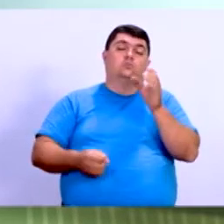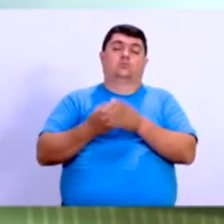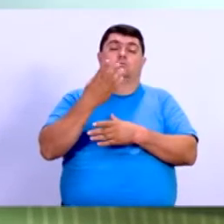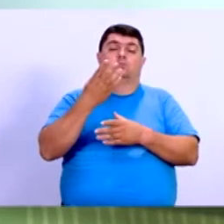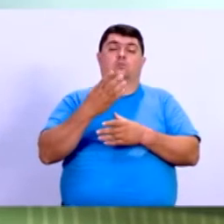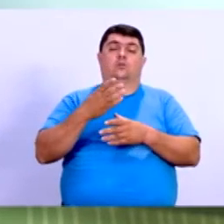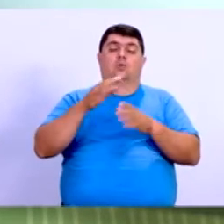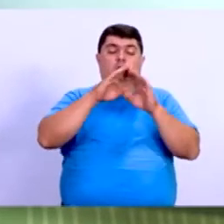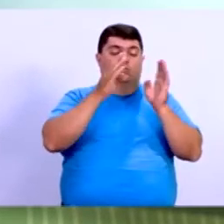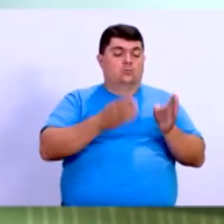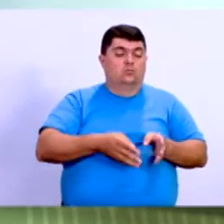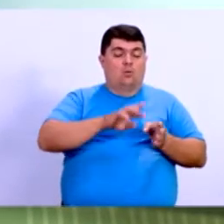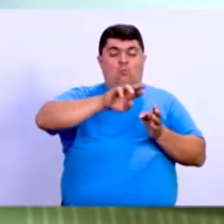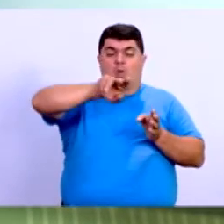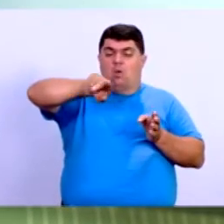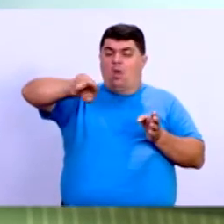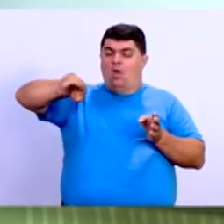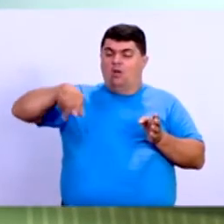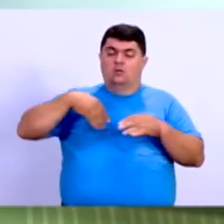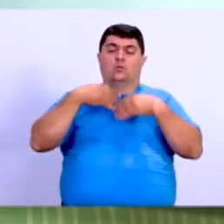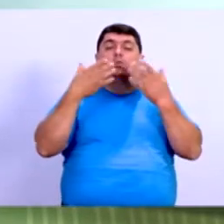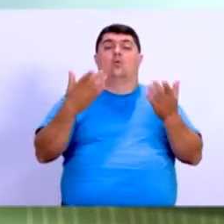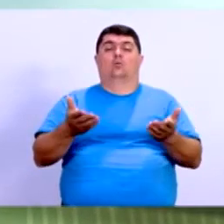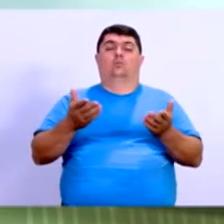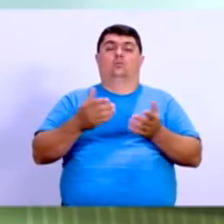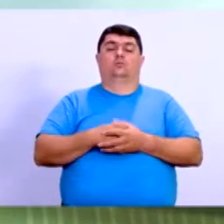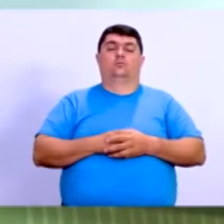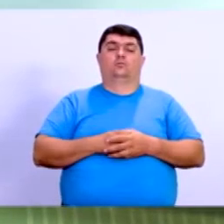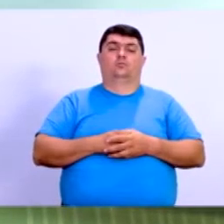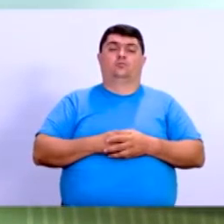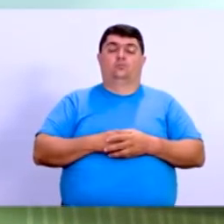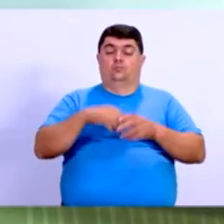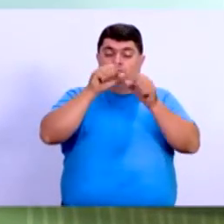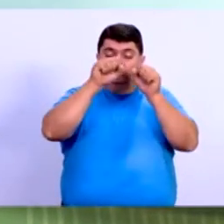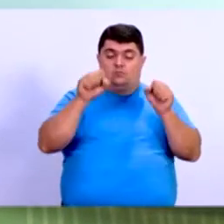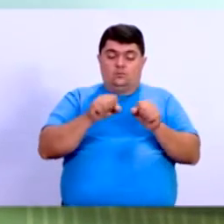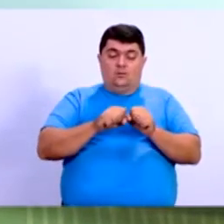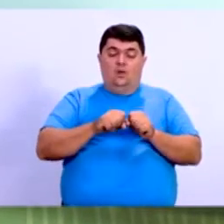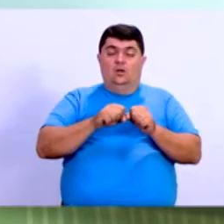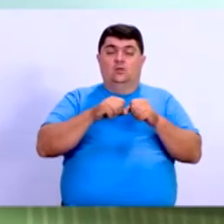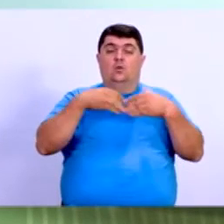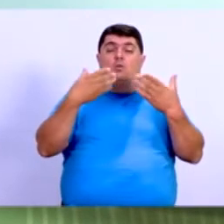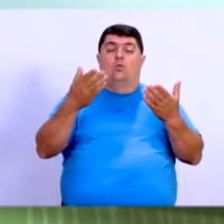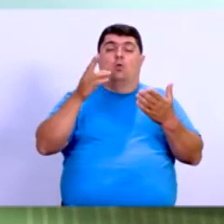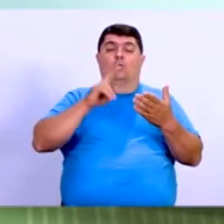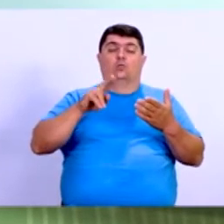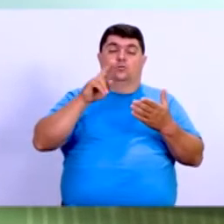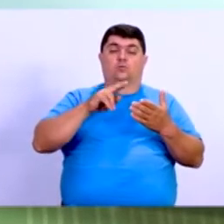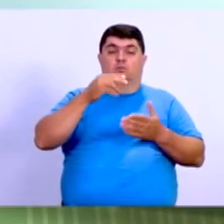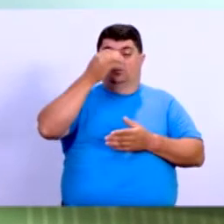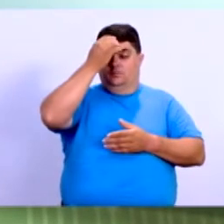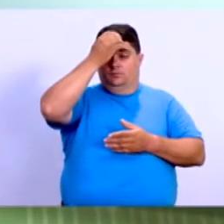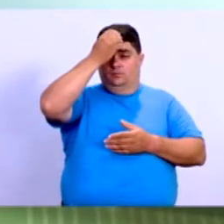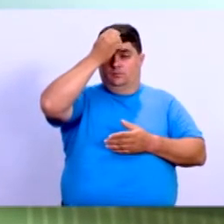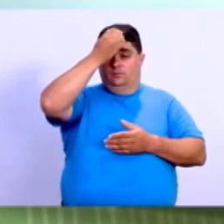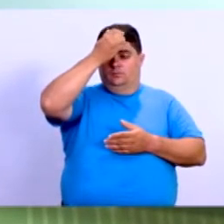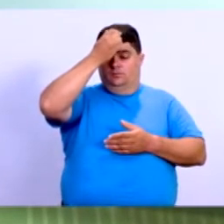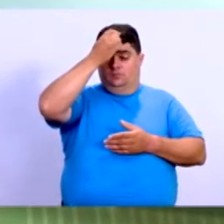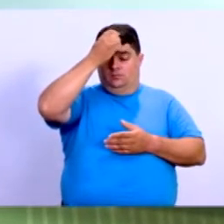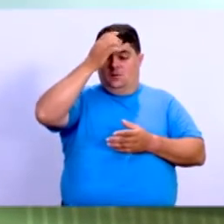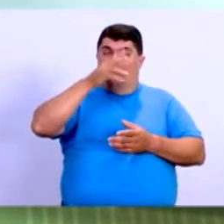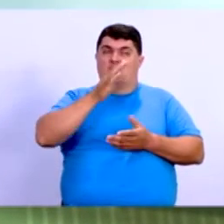Quais são os equipamentos que você vai utilizar? Quais são os softwares que você vai precisar fazer? Vai precisar comprar